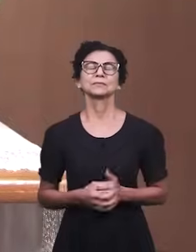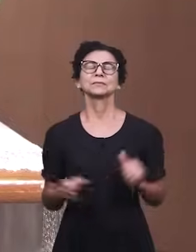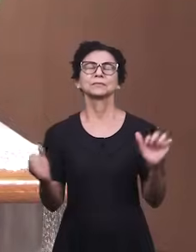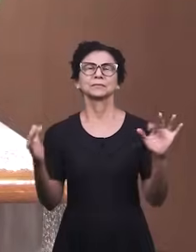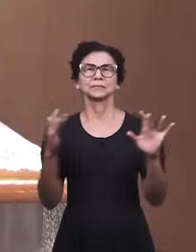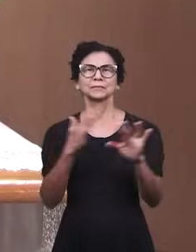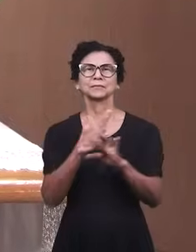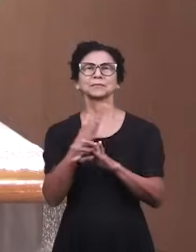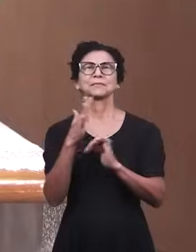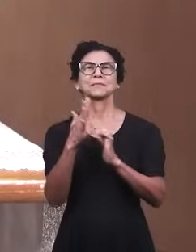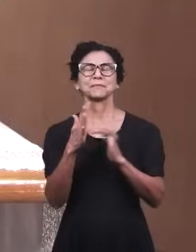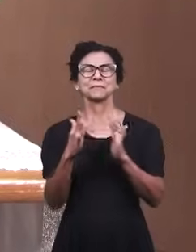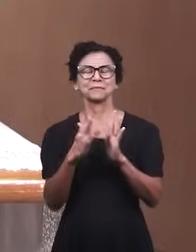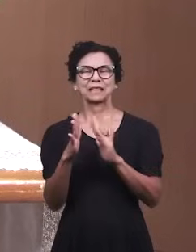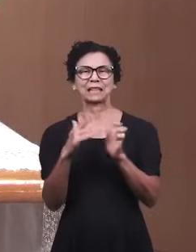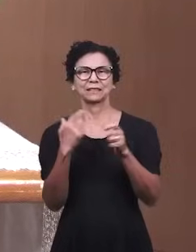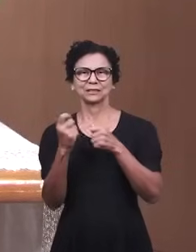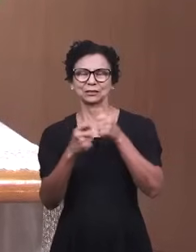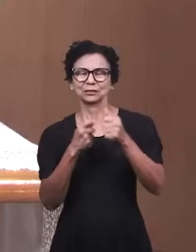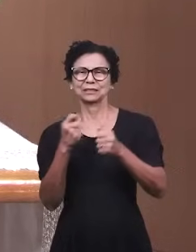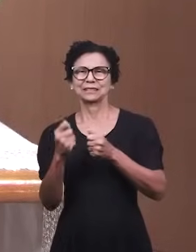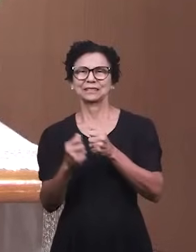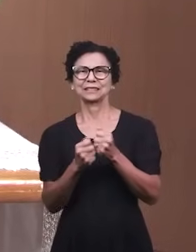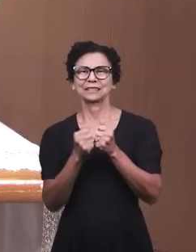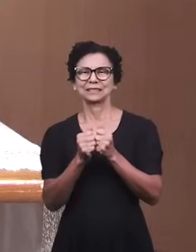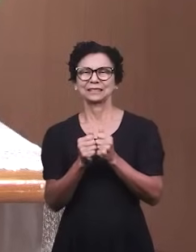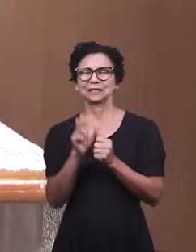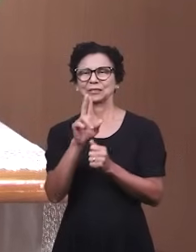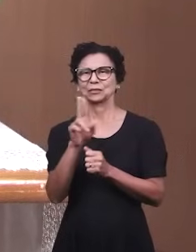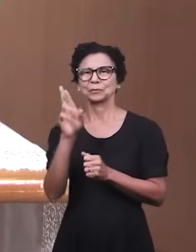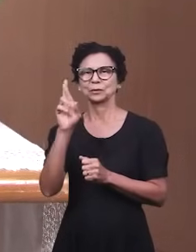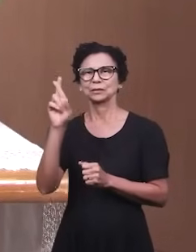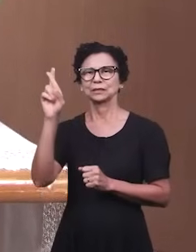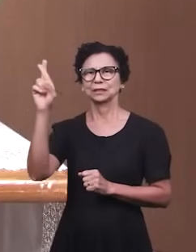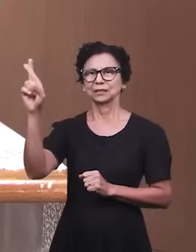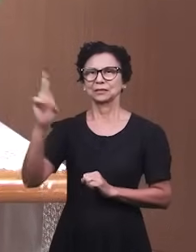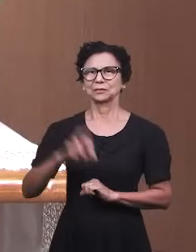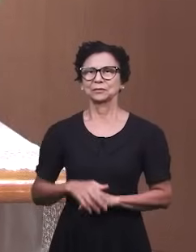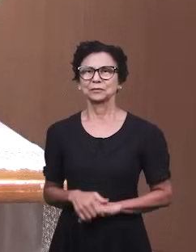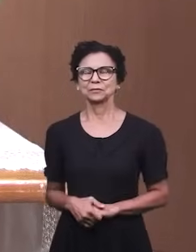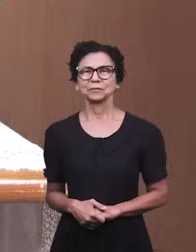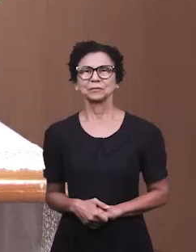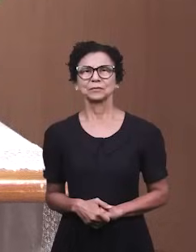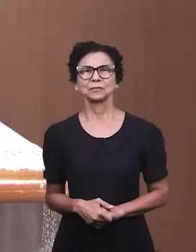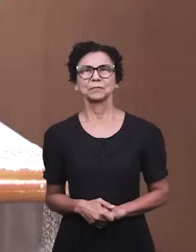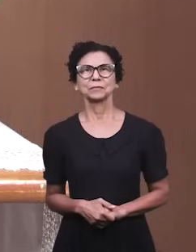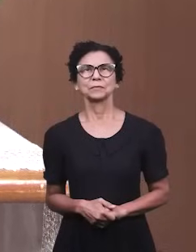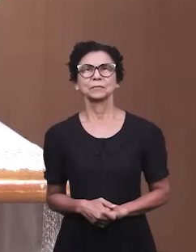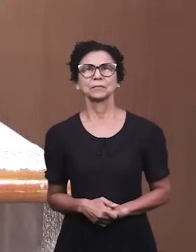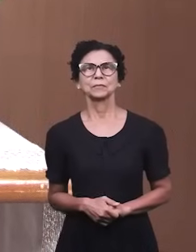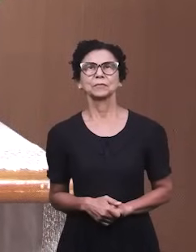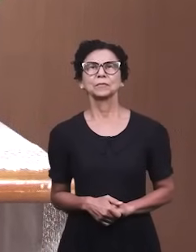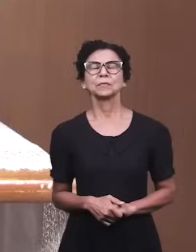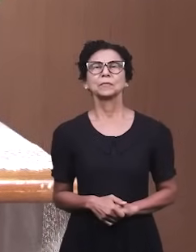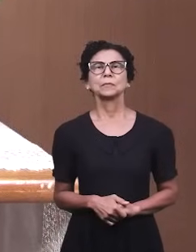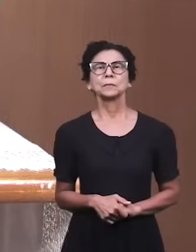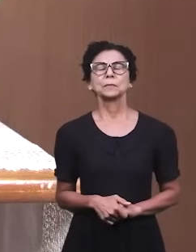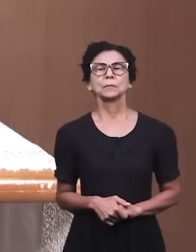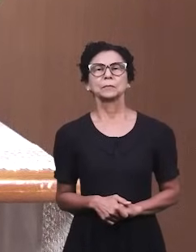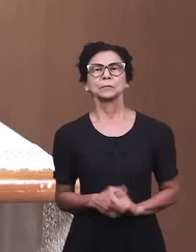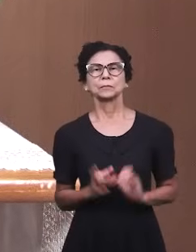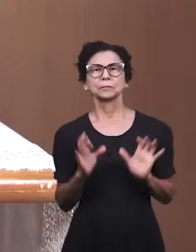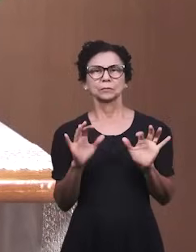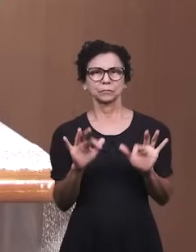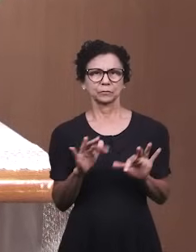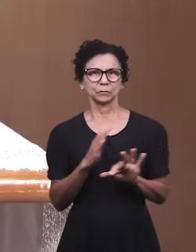Glória a Jesus, aleluia ao nome santo do Senhor. Já findando este culto, nós